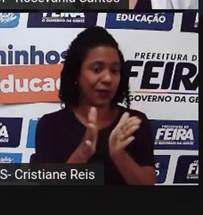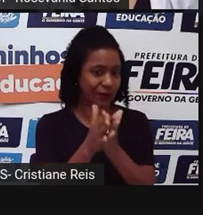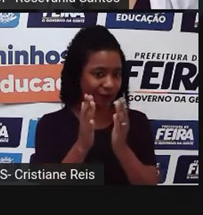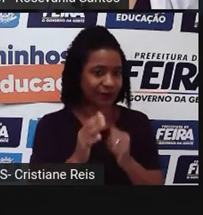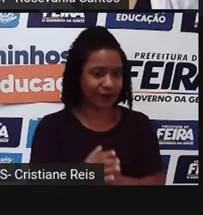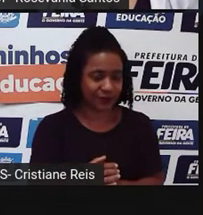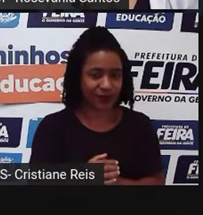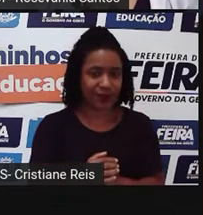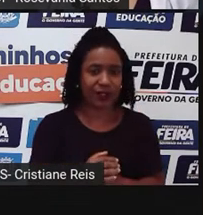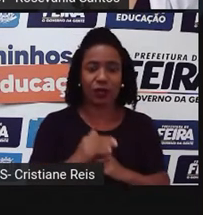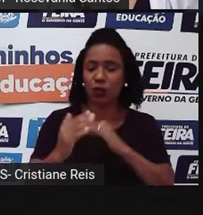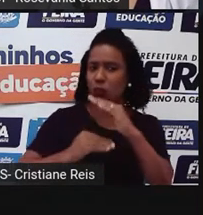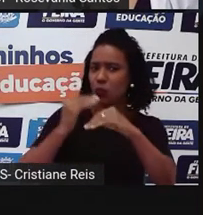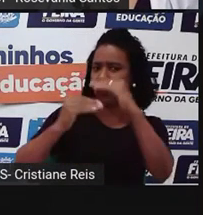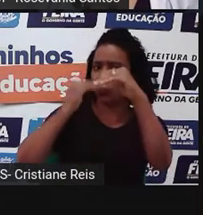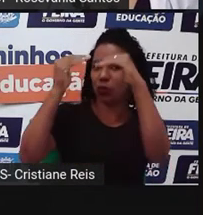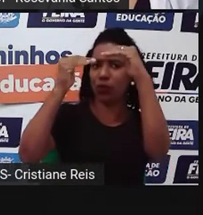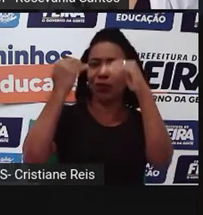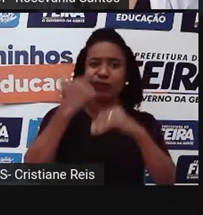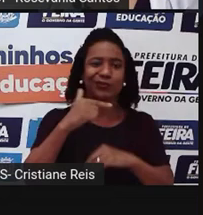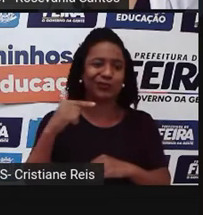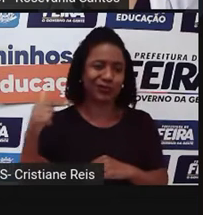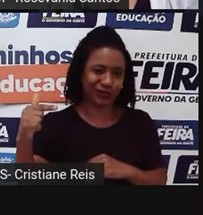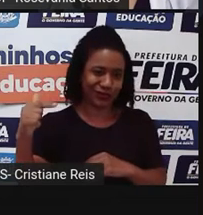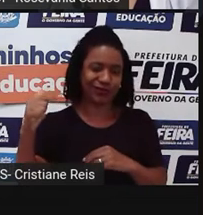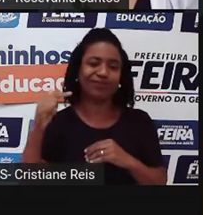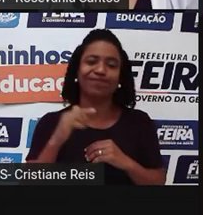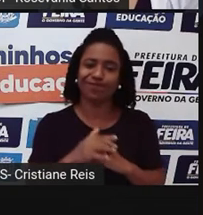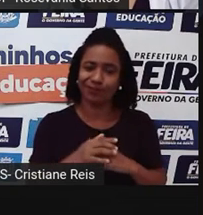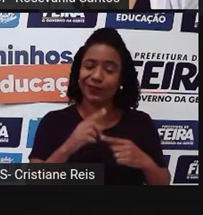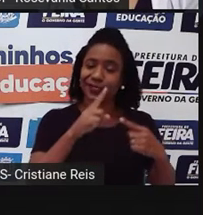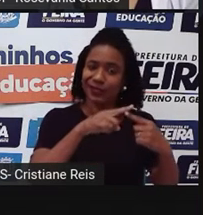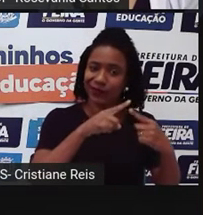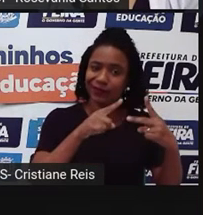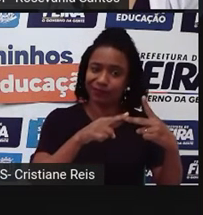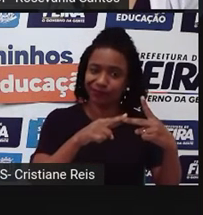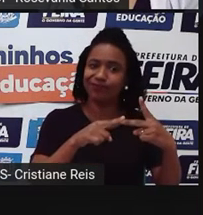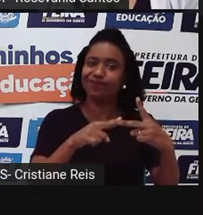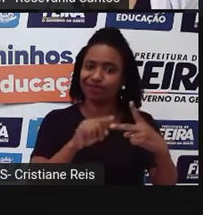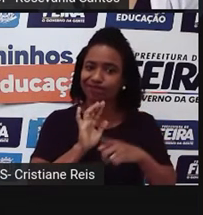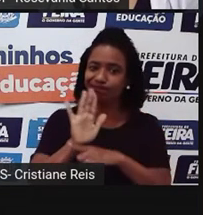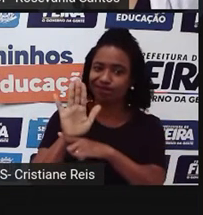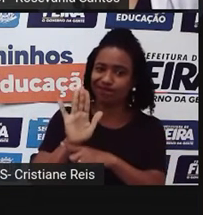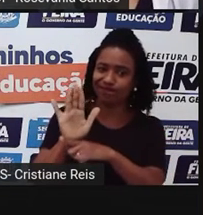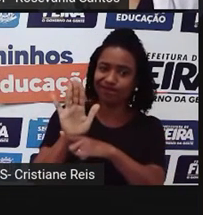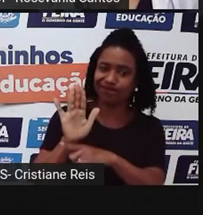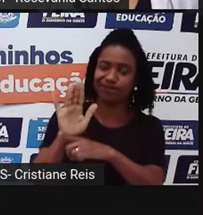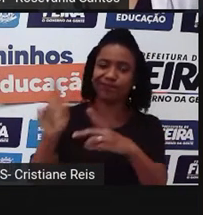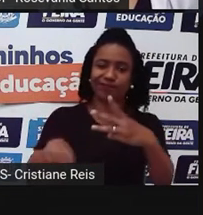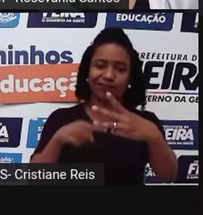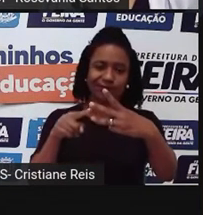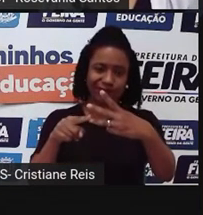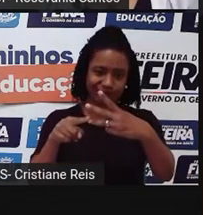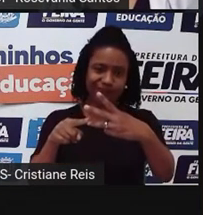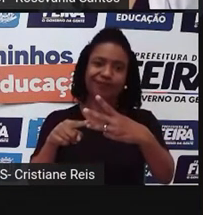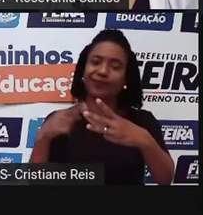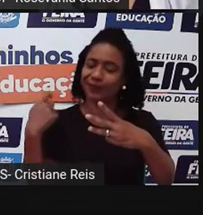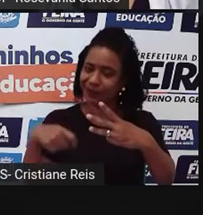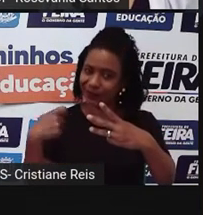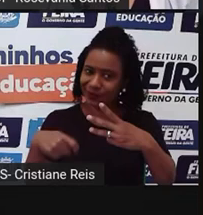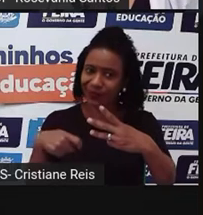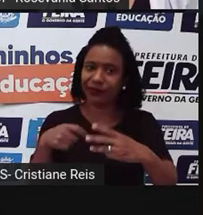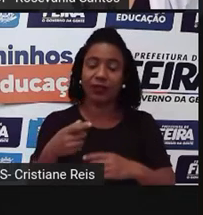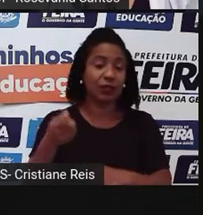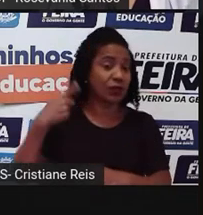não tinham um certo desenvolvimento maior, que dependiam, né, das duas superpotências. Então, essa foi uma divisão que ficou durante muito